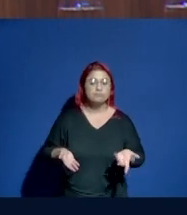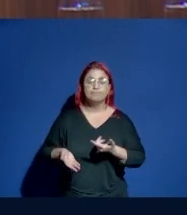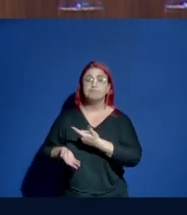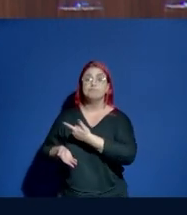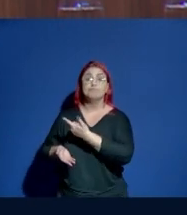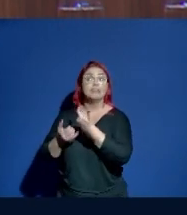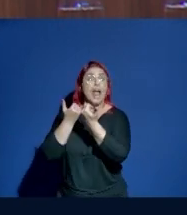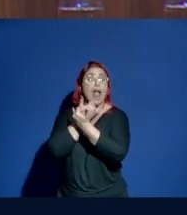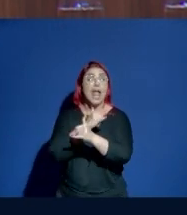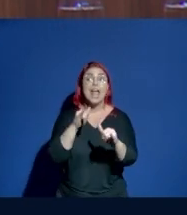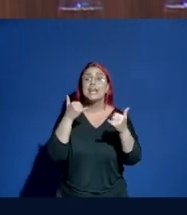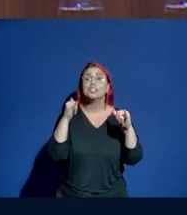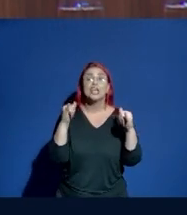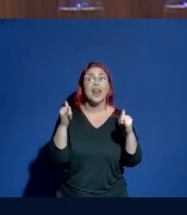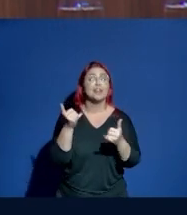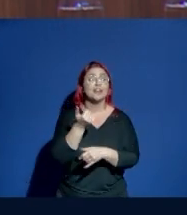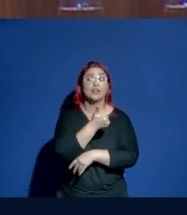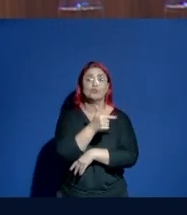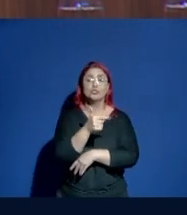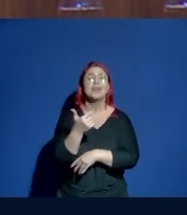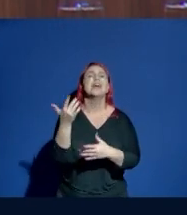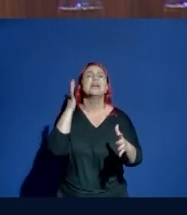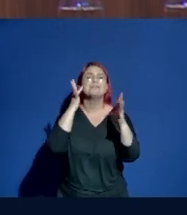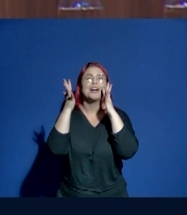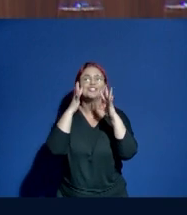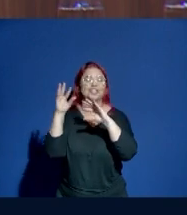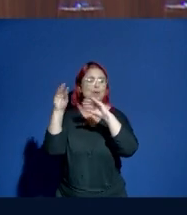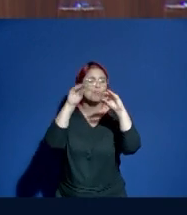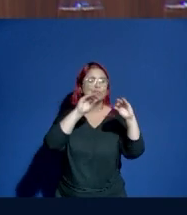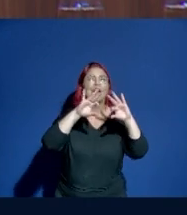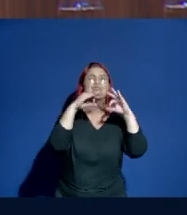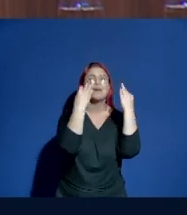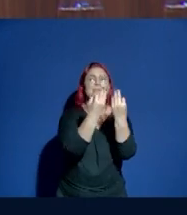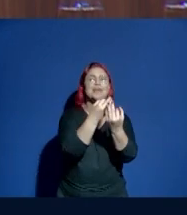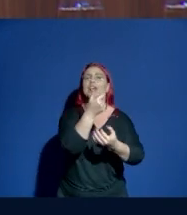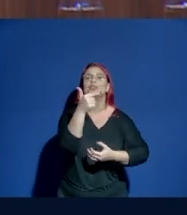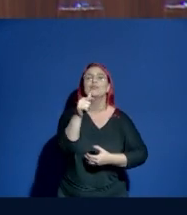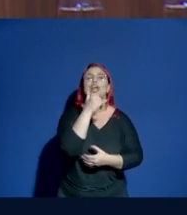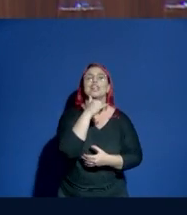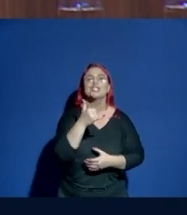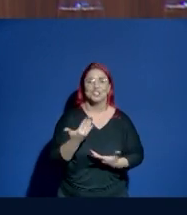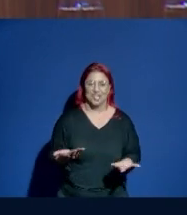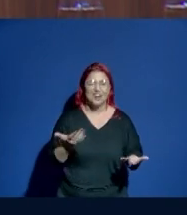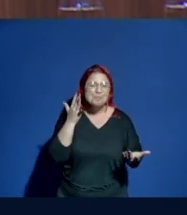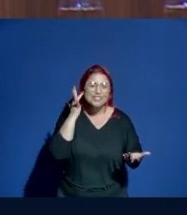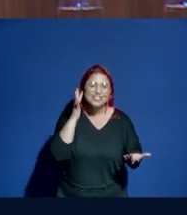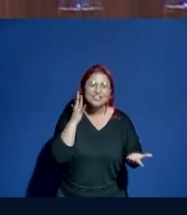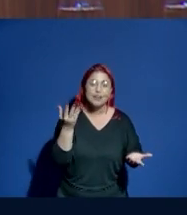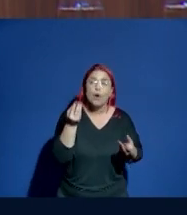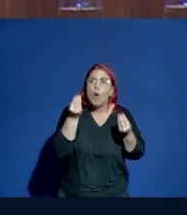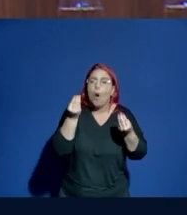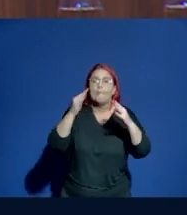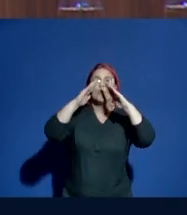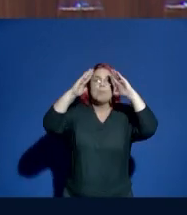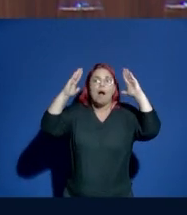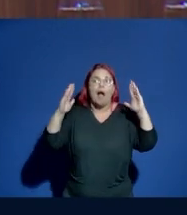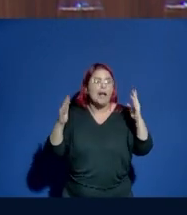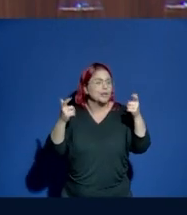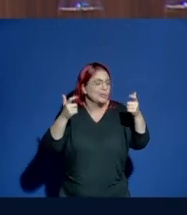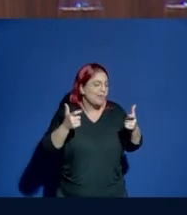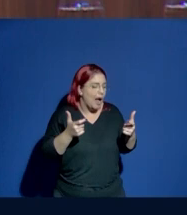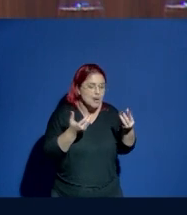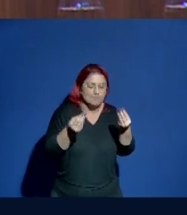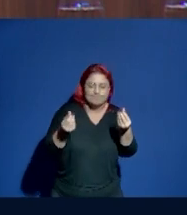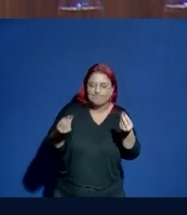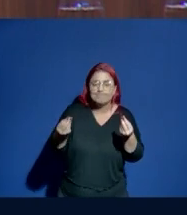energia elétrica Imagina você ir morar com a sua família no lugar que não tem energia Imagina você morar com a sua família no lugar